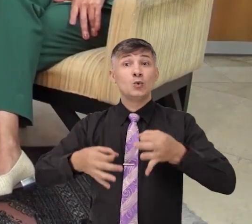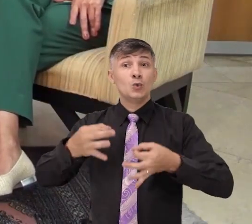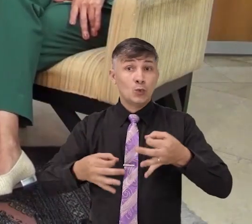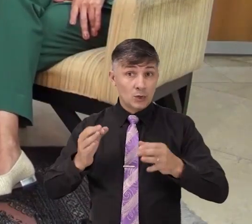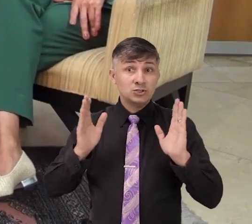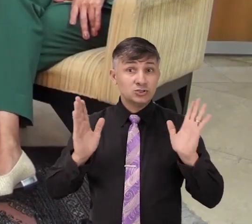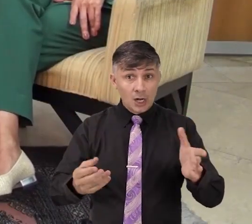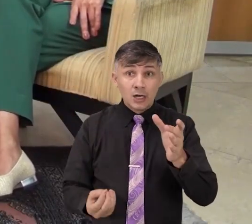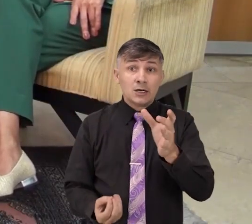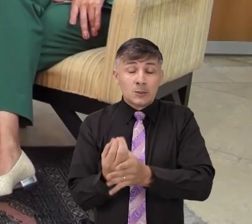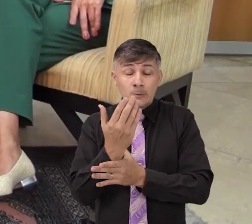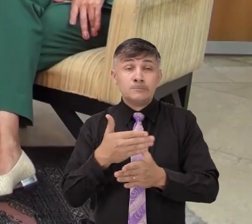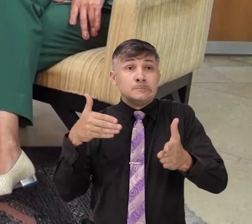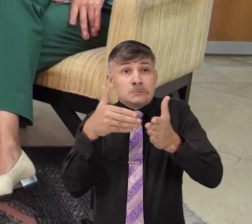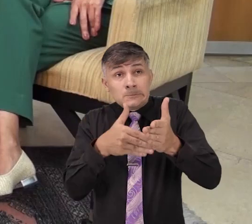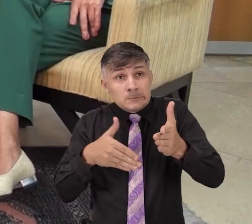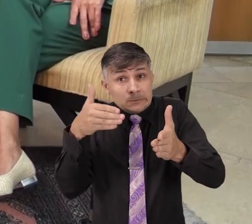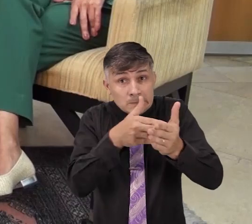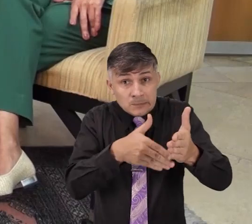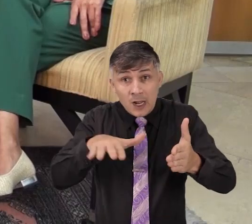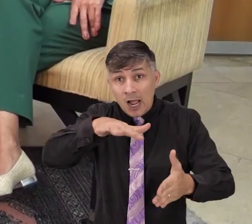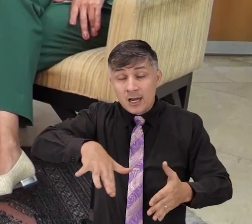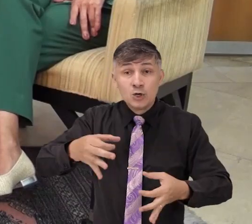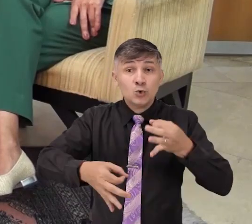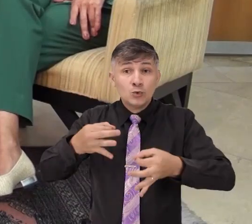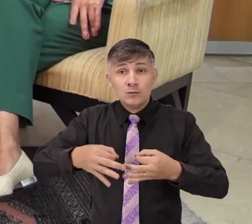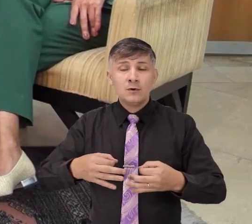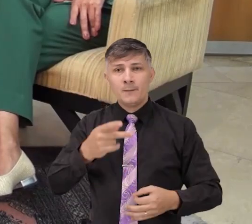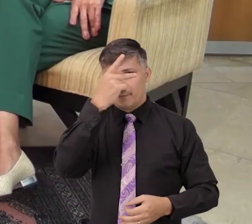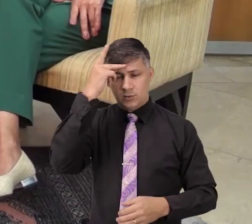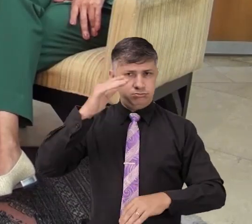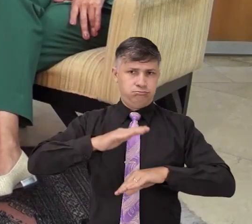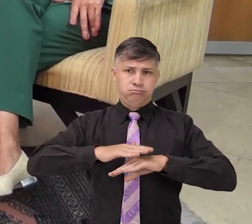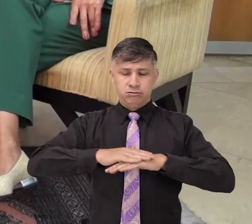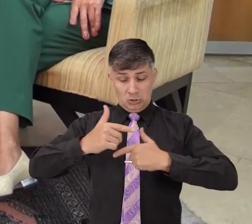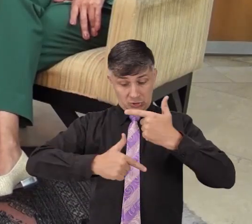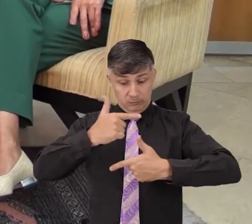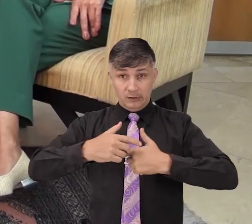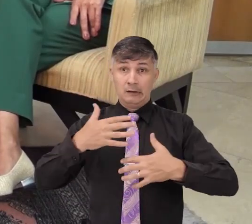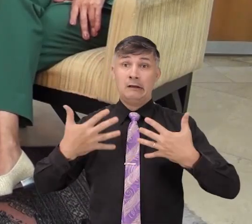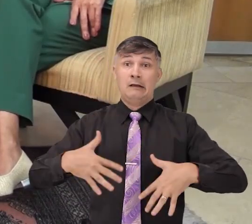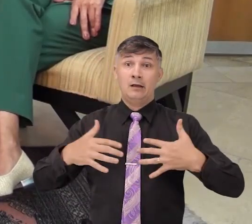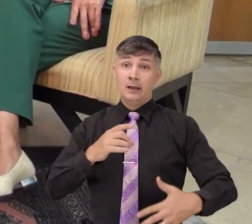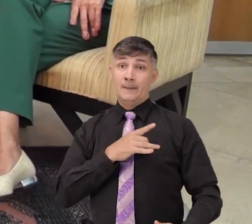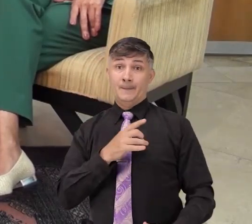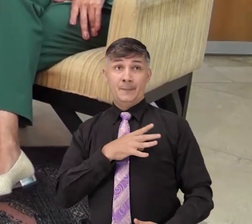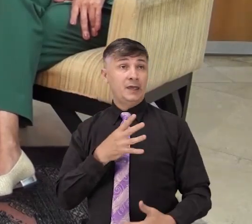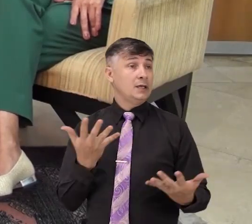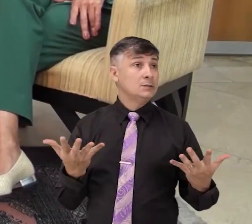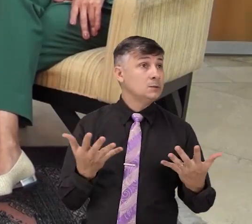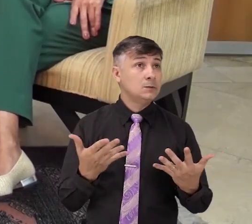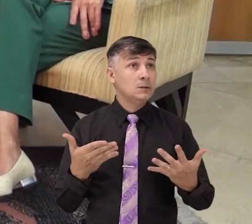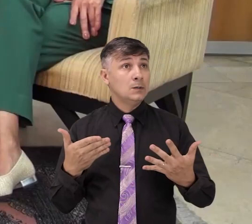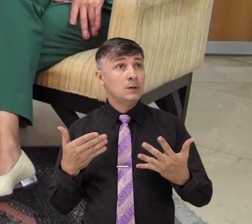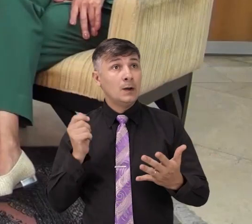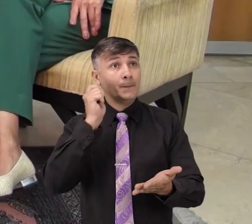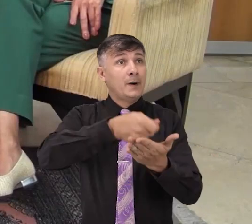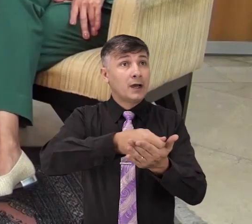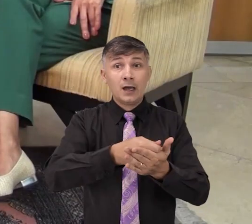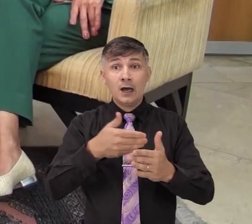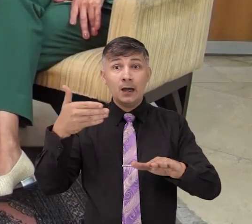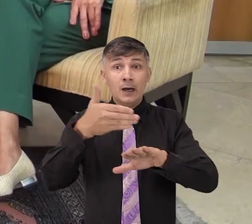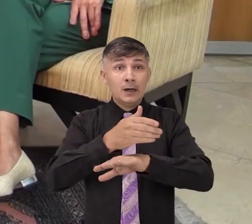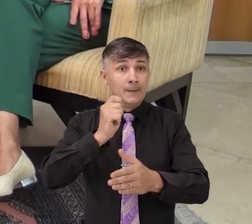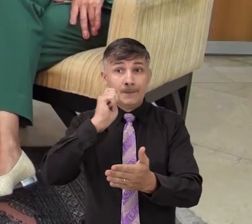judiciário. No que cria os empecilhos de acesso ao judiciário, os trabalhadores ficaram temerosos de entrar e ter que pagar, né, para a